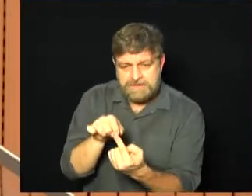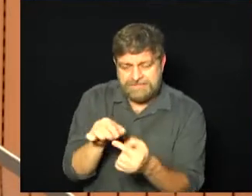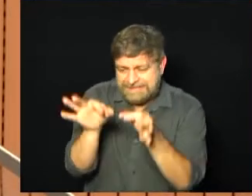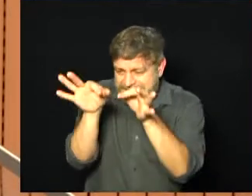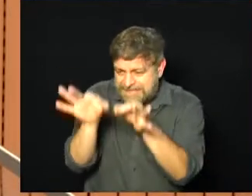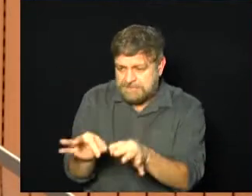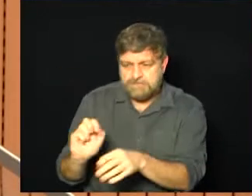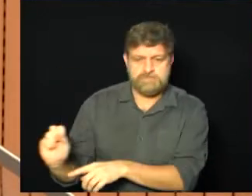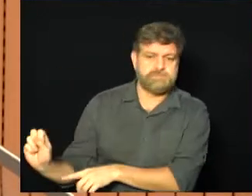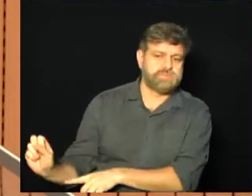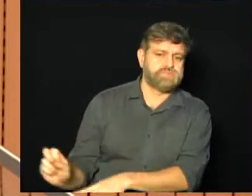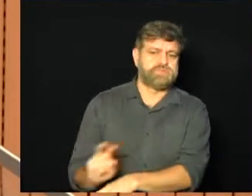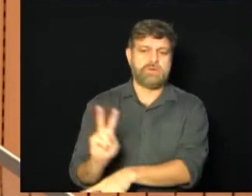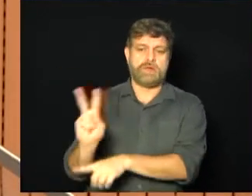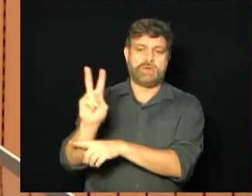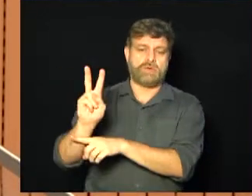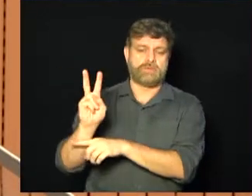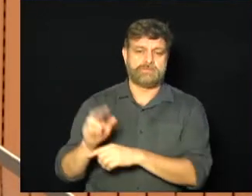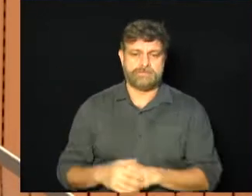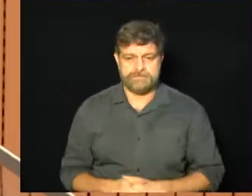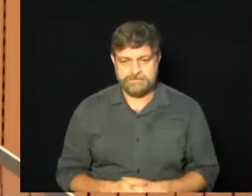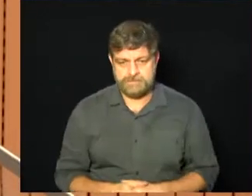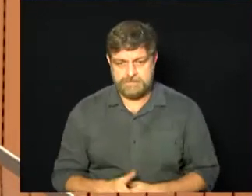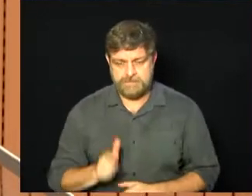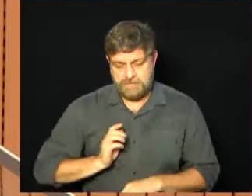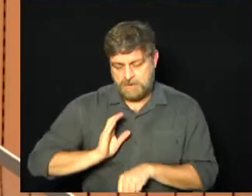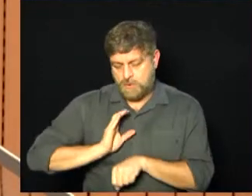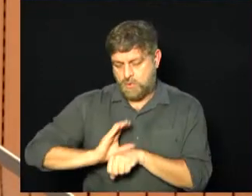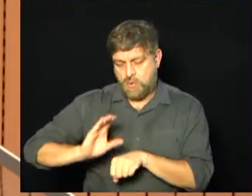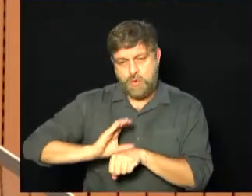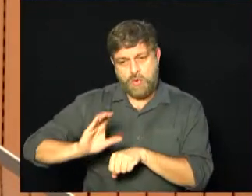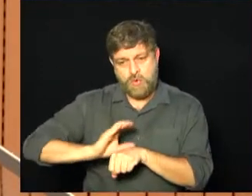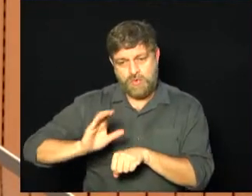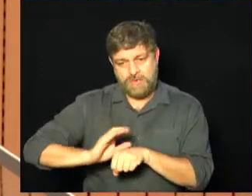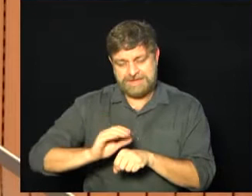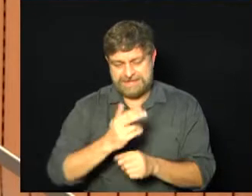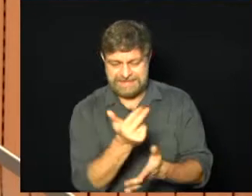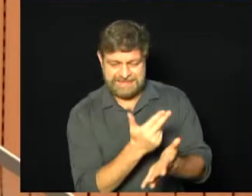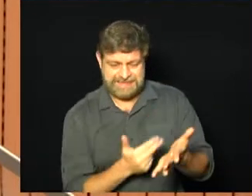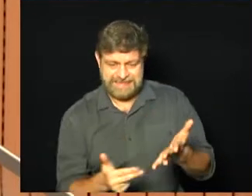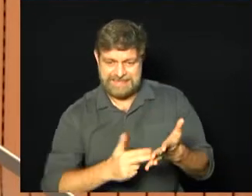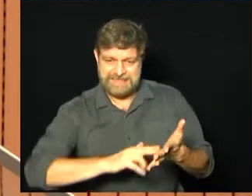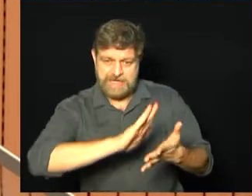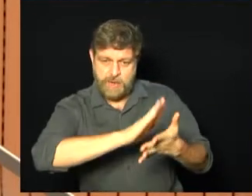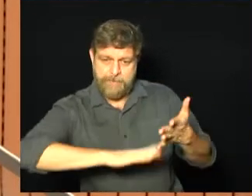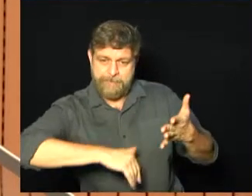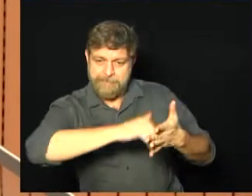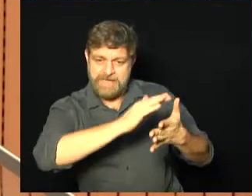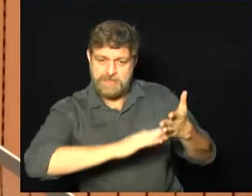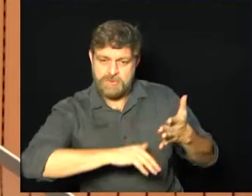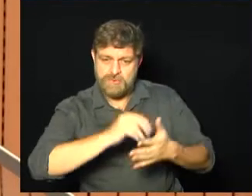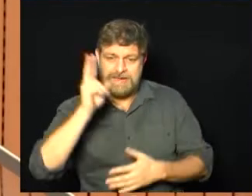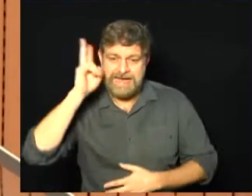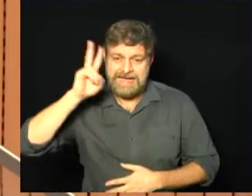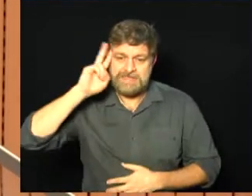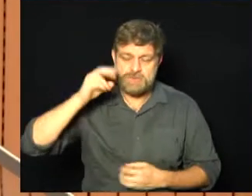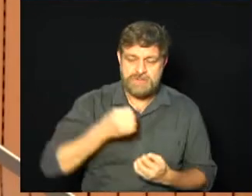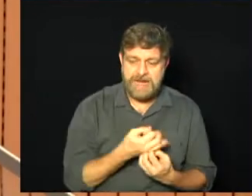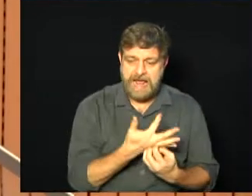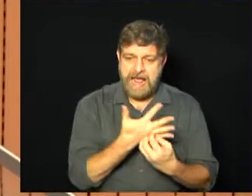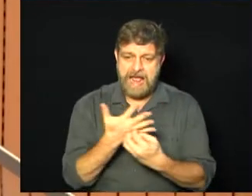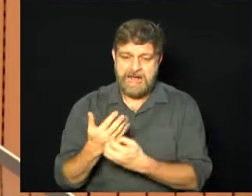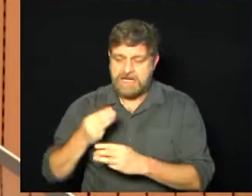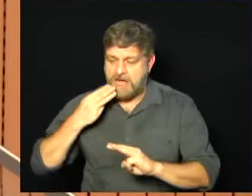valor, e ofereceu cursos de desenho, pintura, história da arte, música,